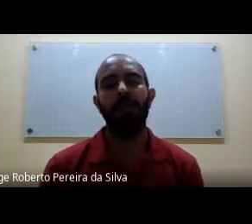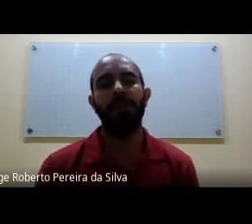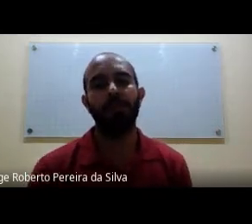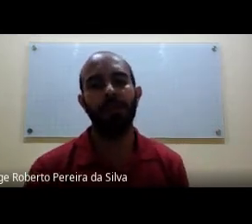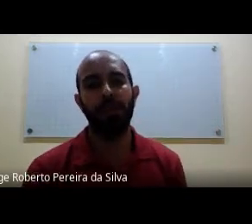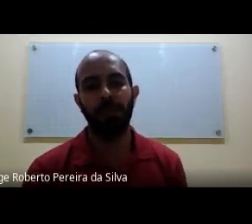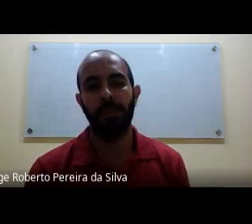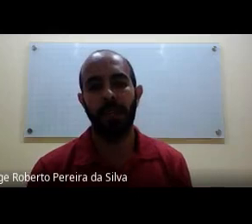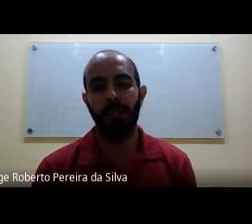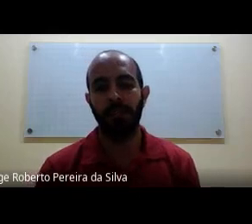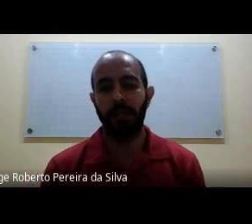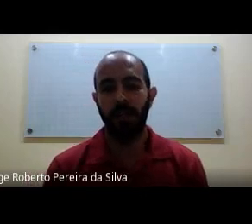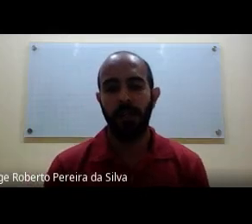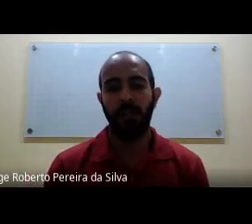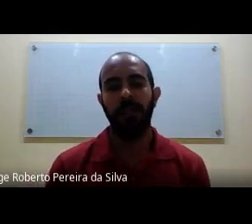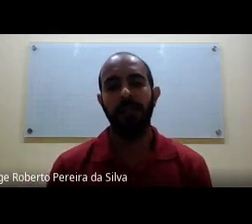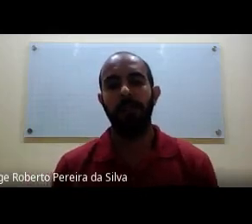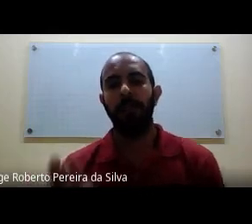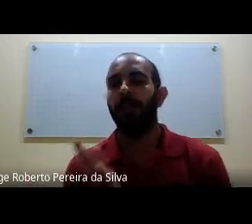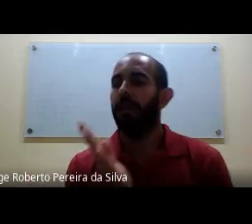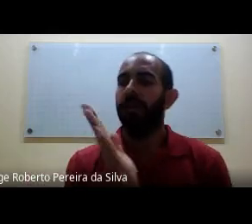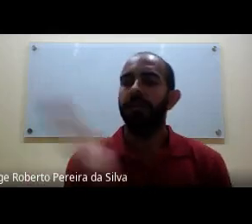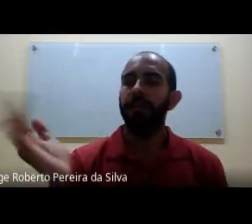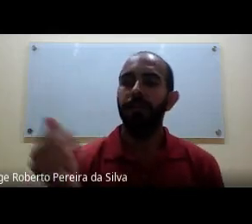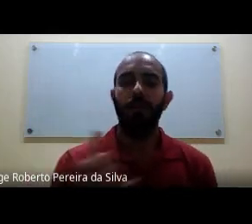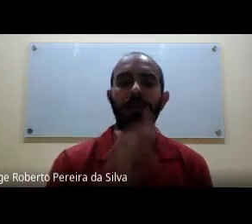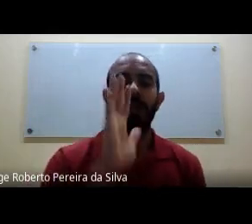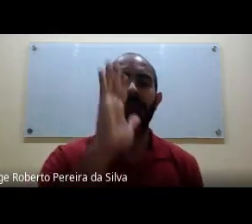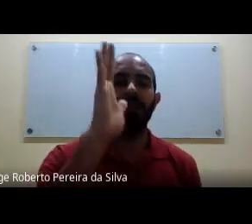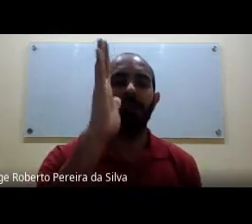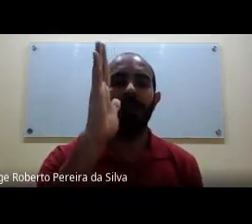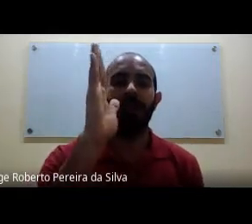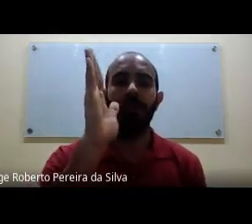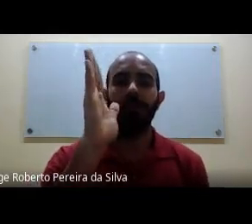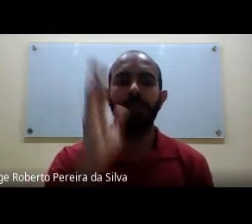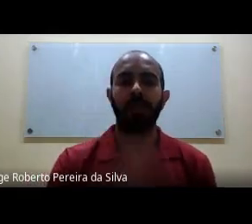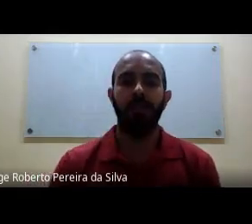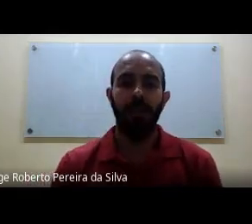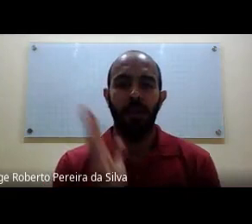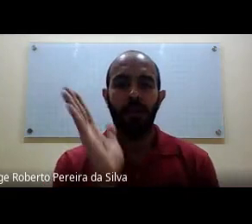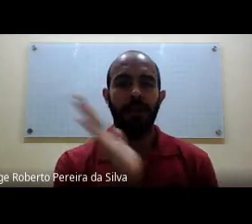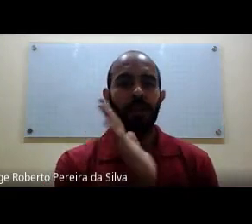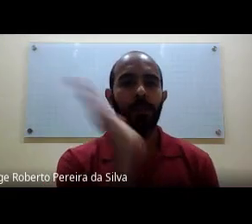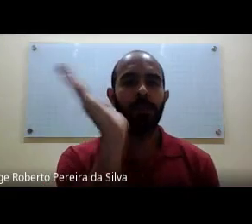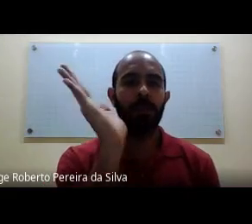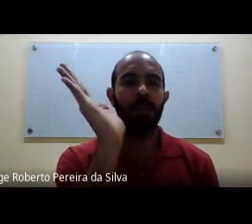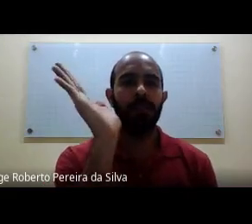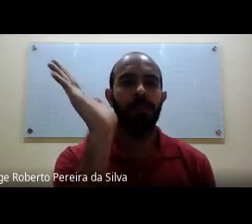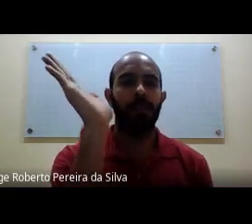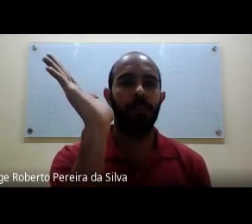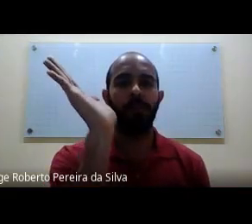ou na direção do eixo Y negativo. Isso aí vai ser por quê? Se a gente for considerar exatamente a regra da mão direita, considerando